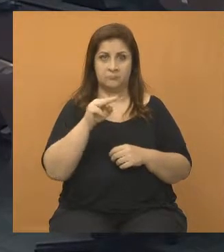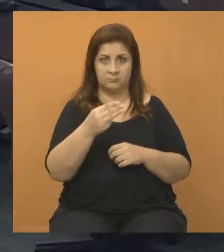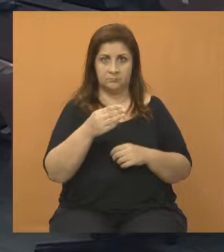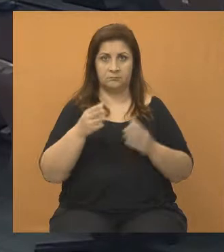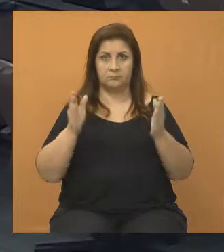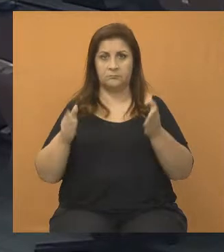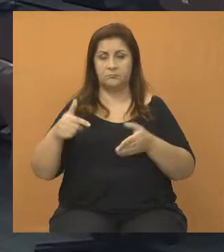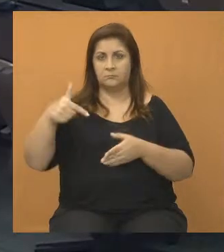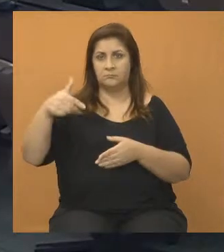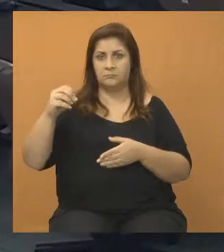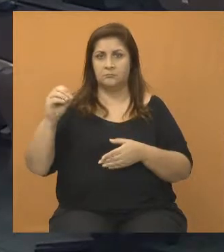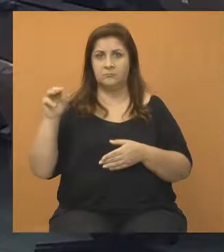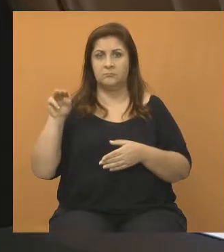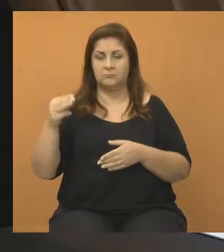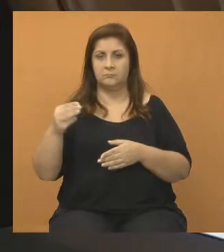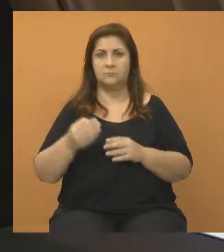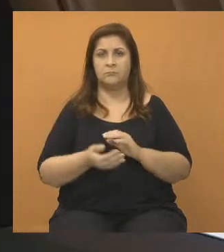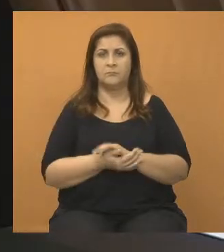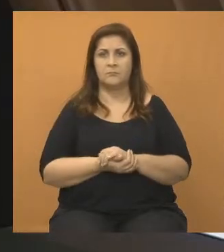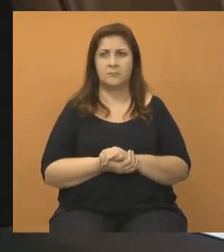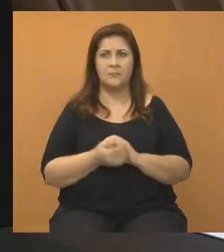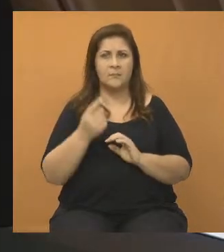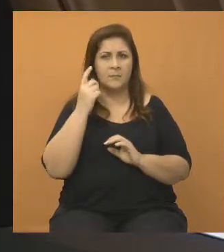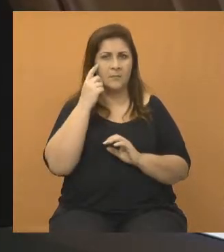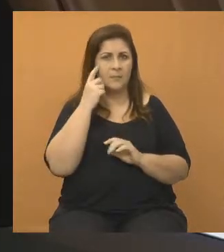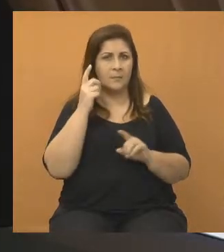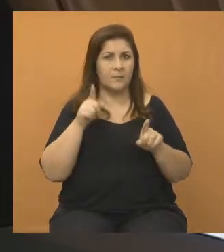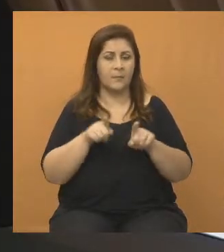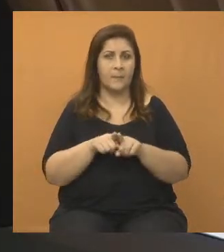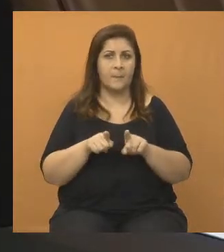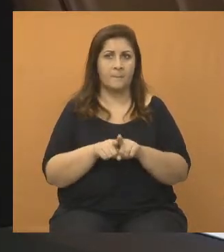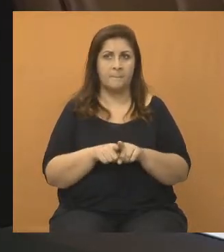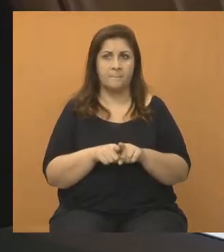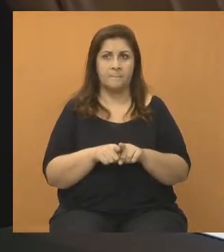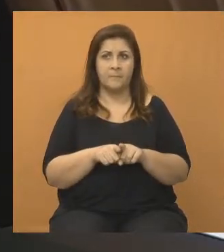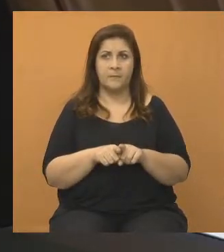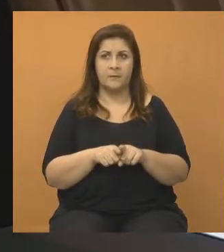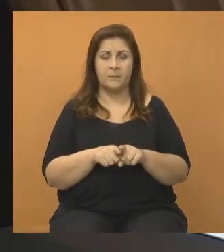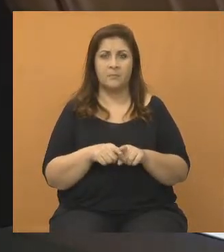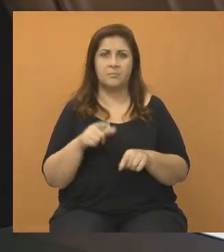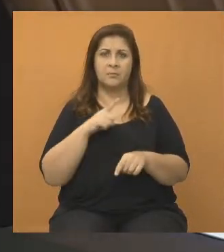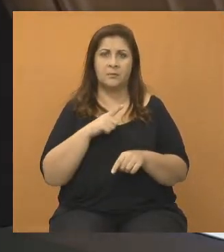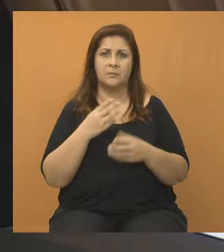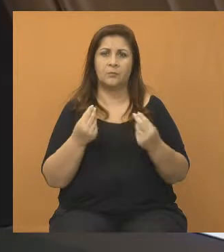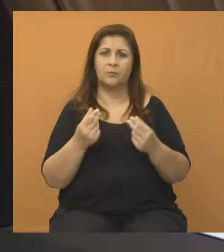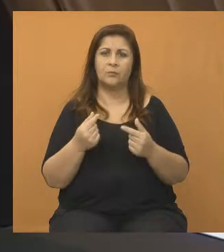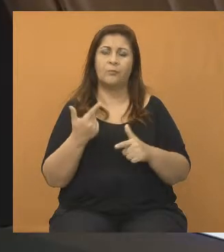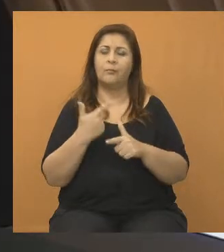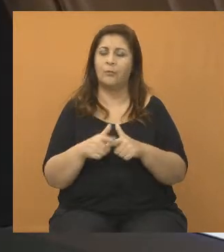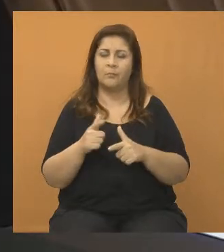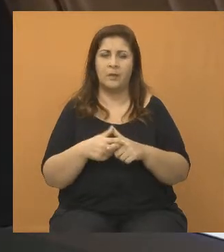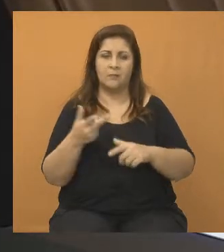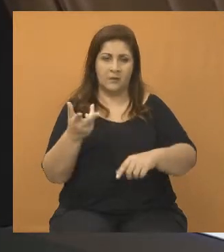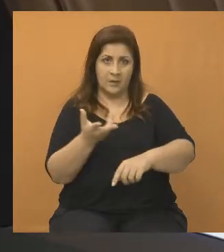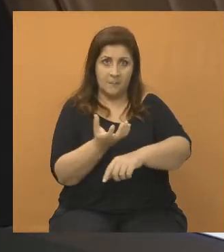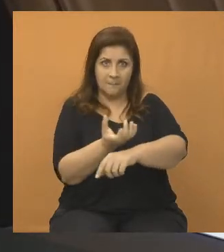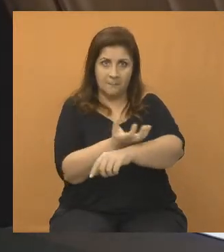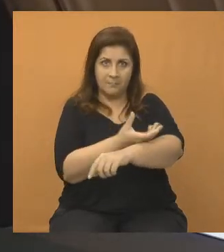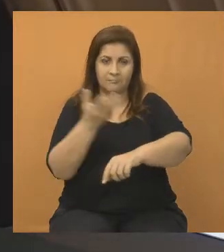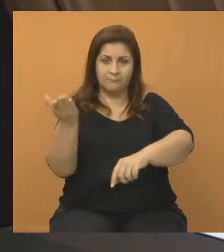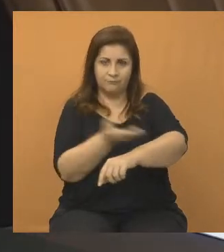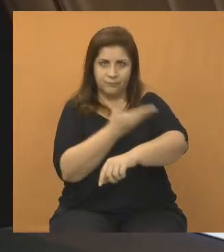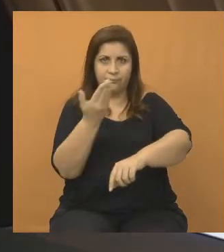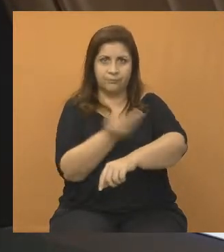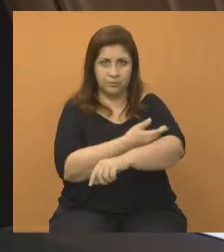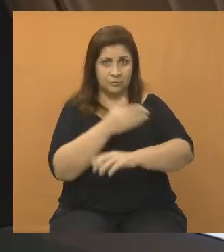aumento considerável, né? Foi pensado também, nós tivemos muitos problemas com capina esse ano, por Exatamente.